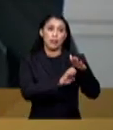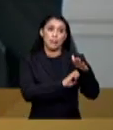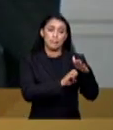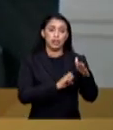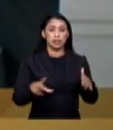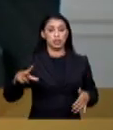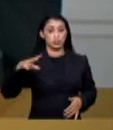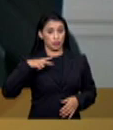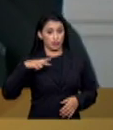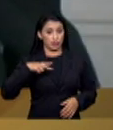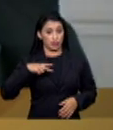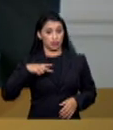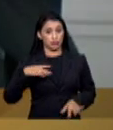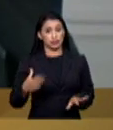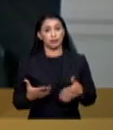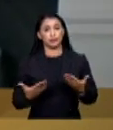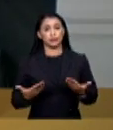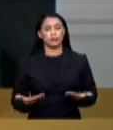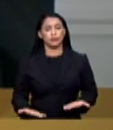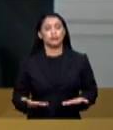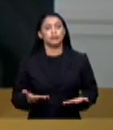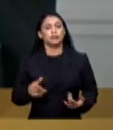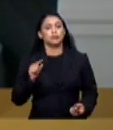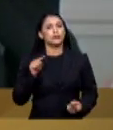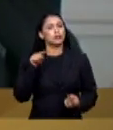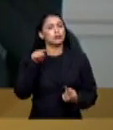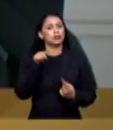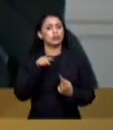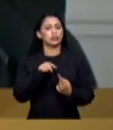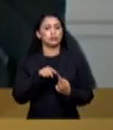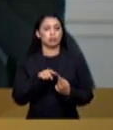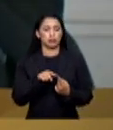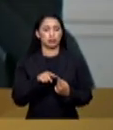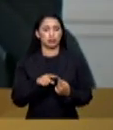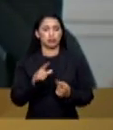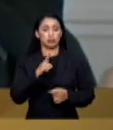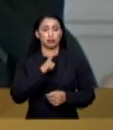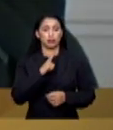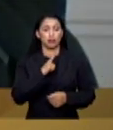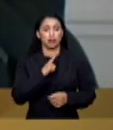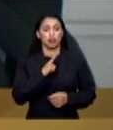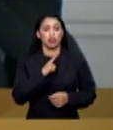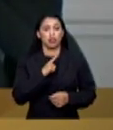privadas. Então, nesse sentido, eu declaro a